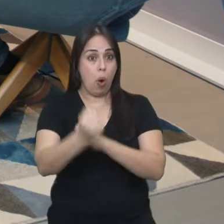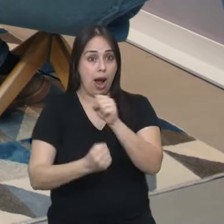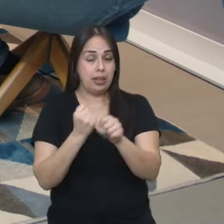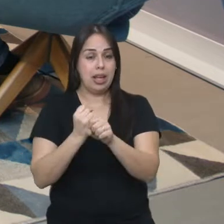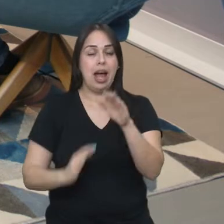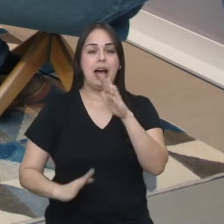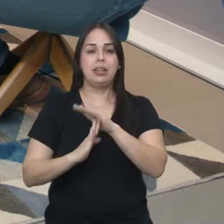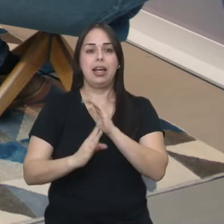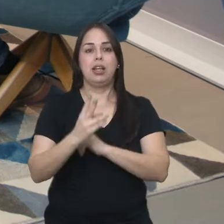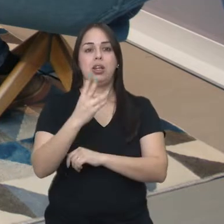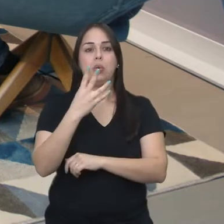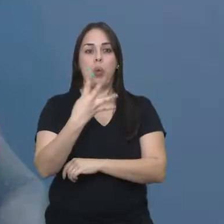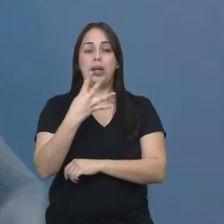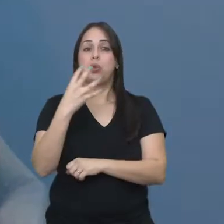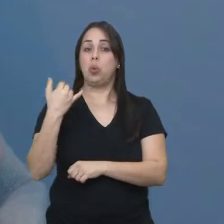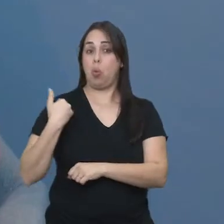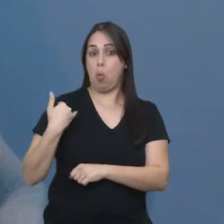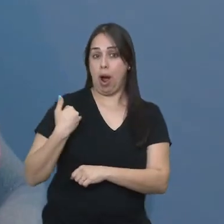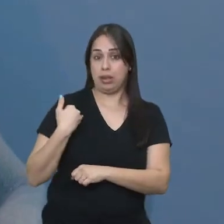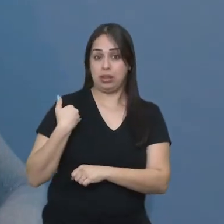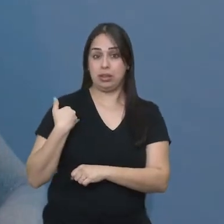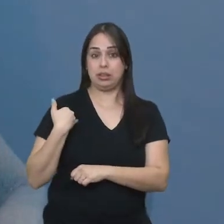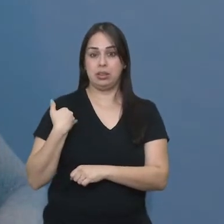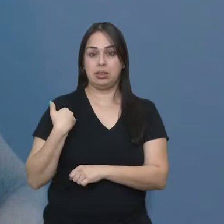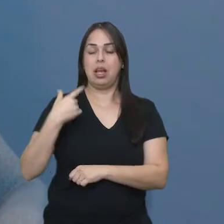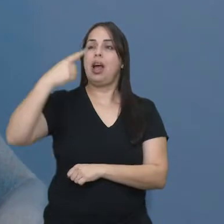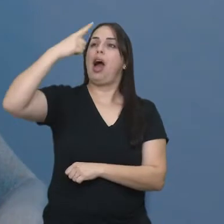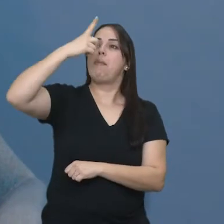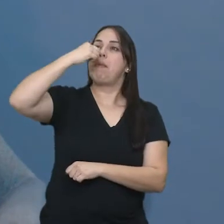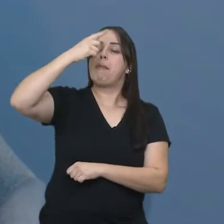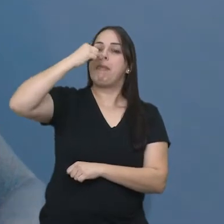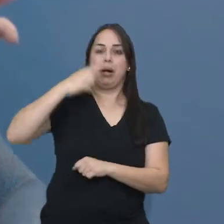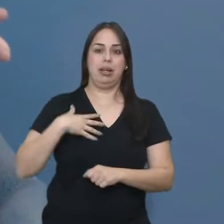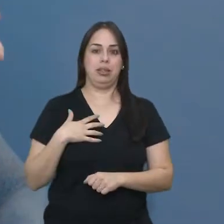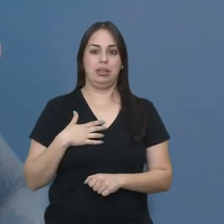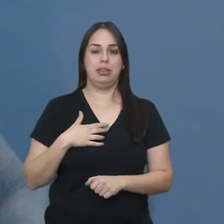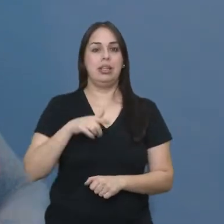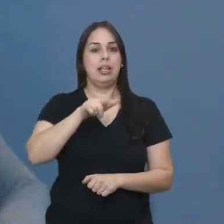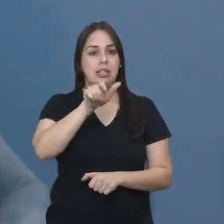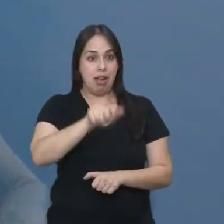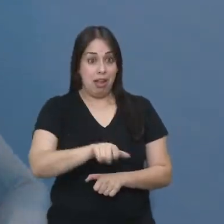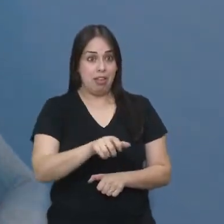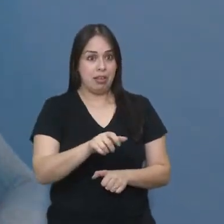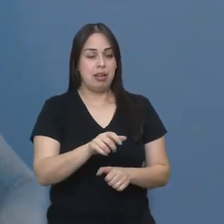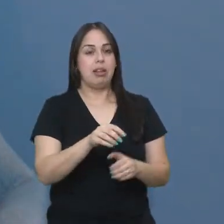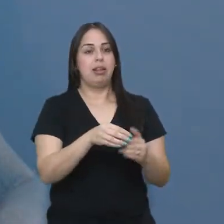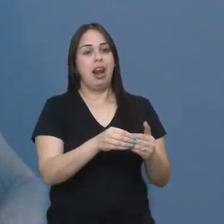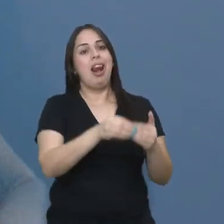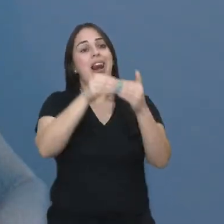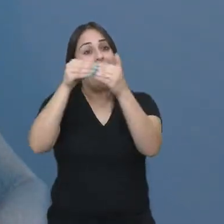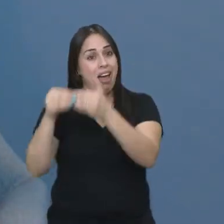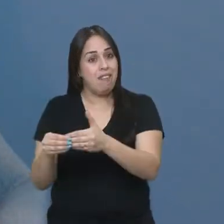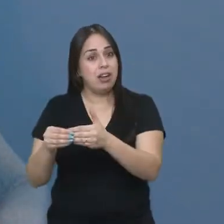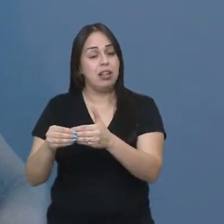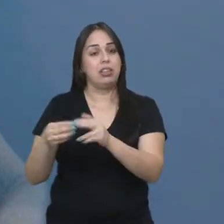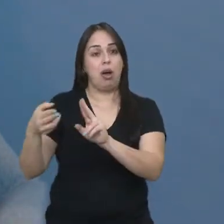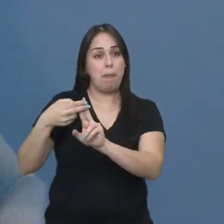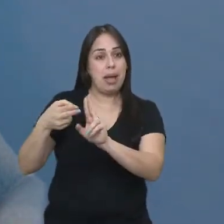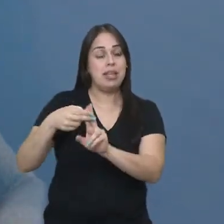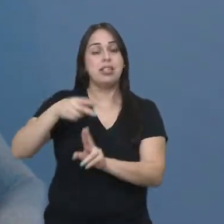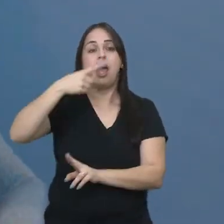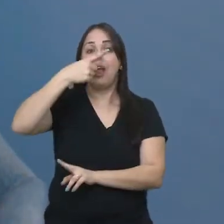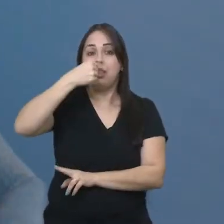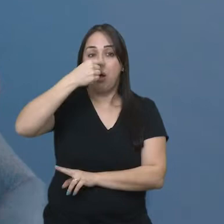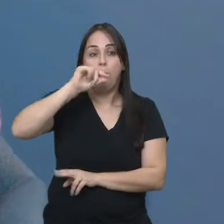anos, 11 meses e 29 dias, a polio de forma indiscriminada. Meu filho está com a dose em dia, leva no postinho e toma. A gente